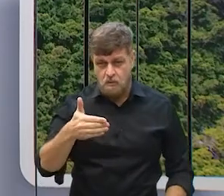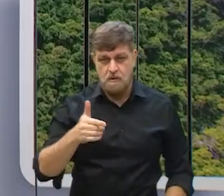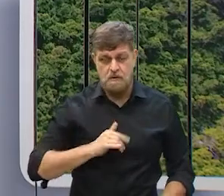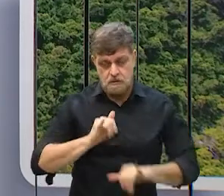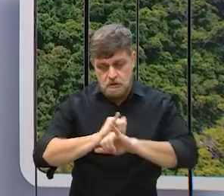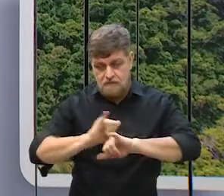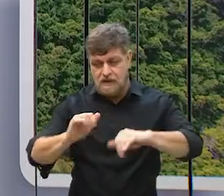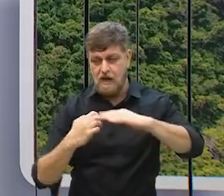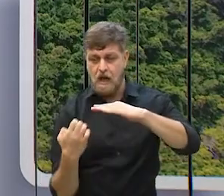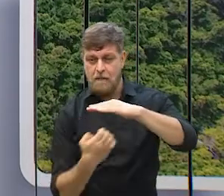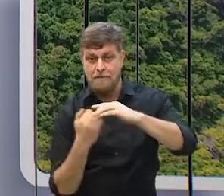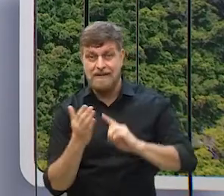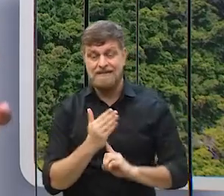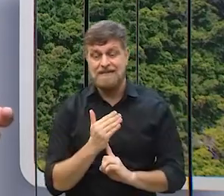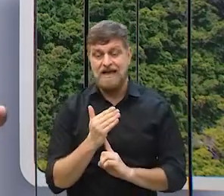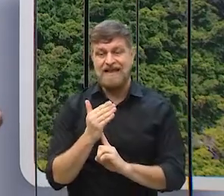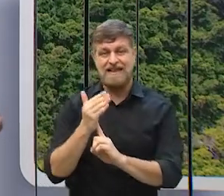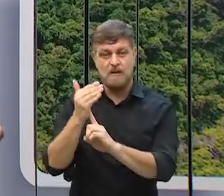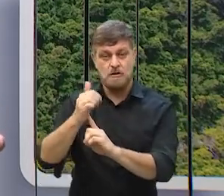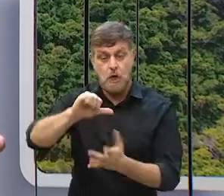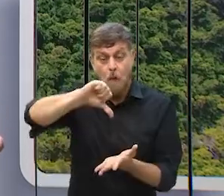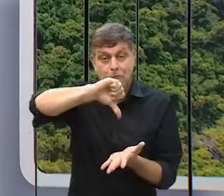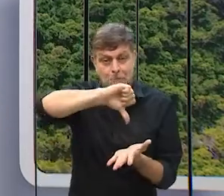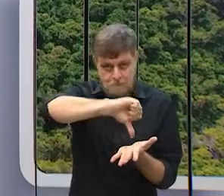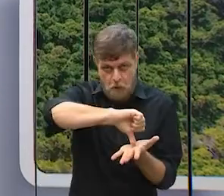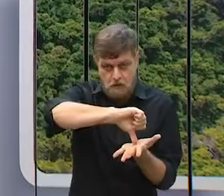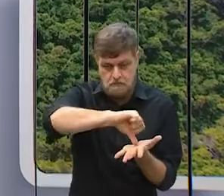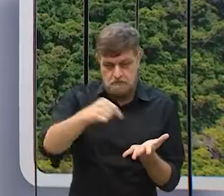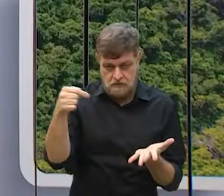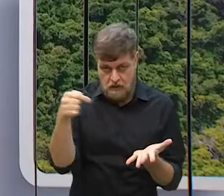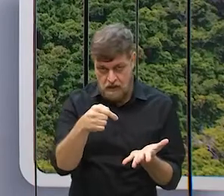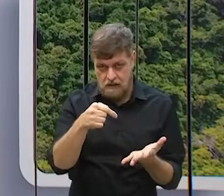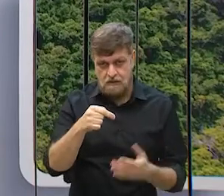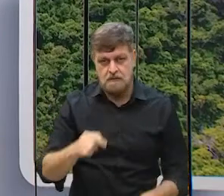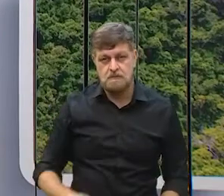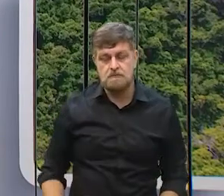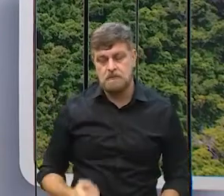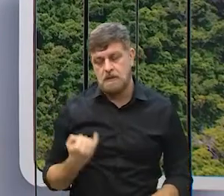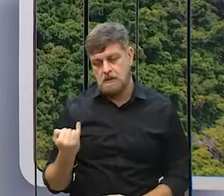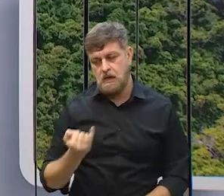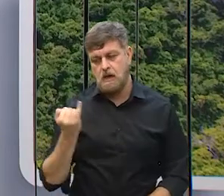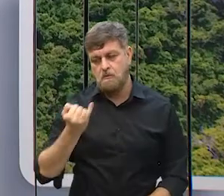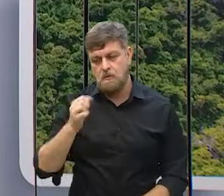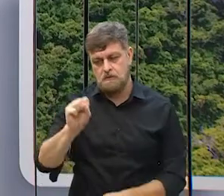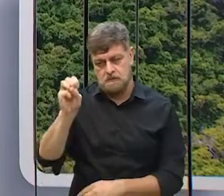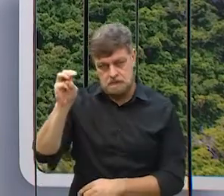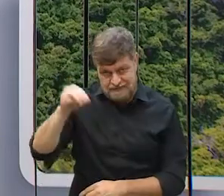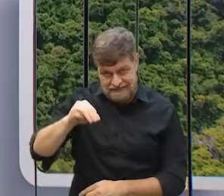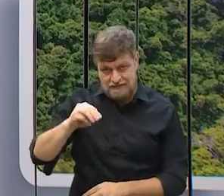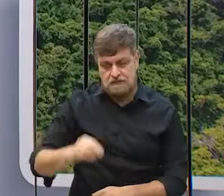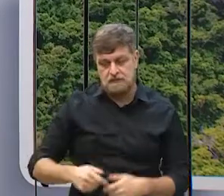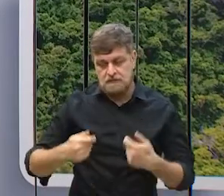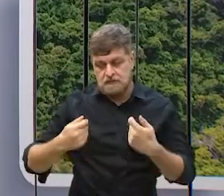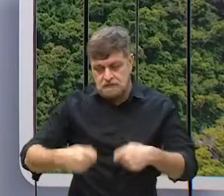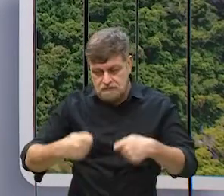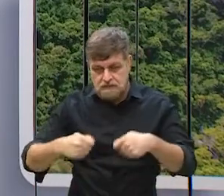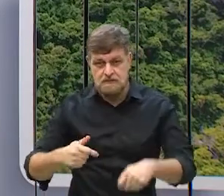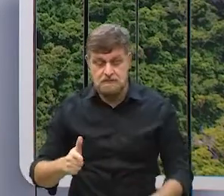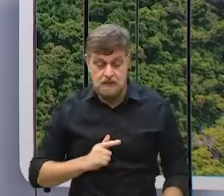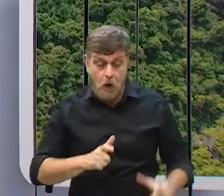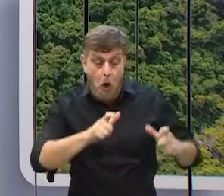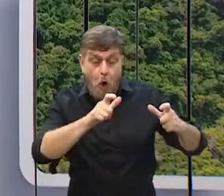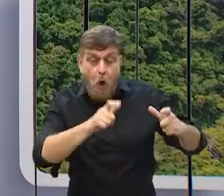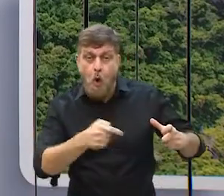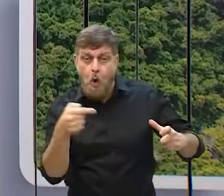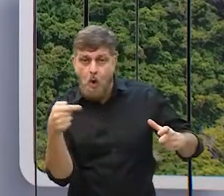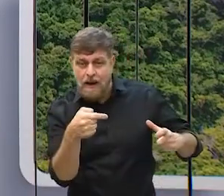uma empresa de tecnologia, um polo tecnológico ali, ele é importante e necessário pela